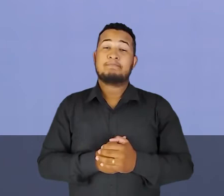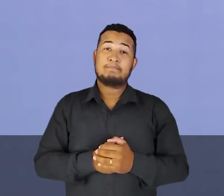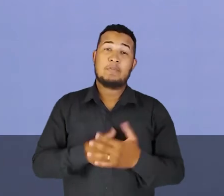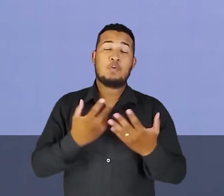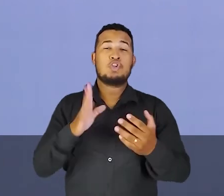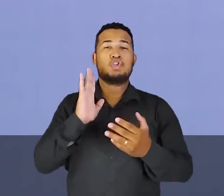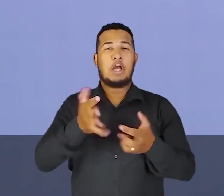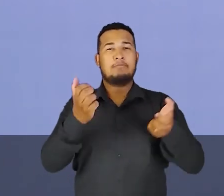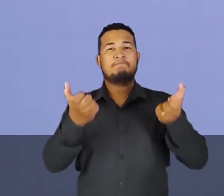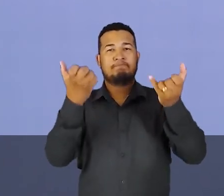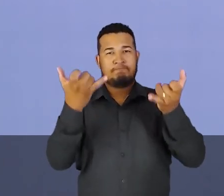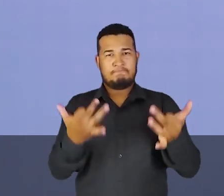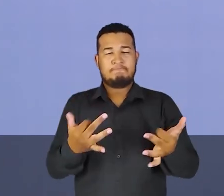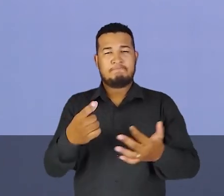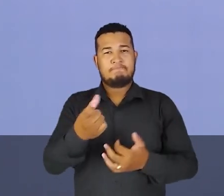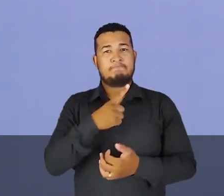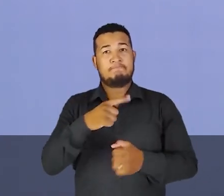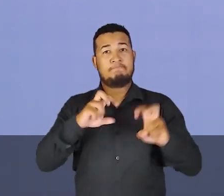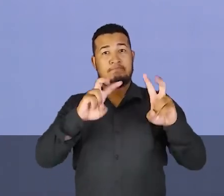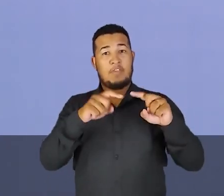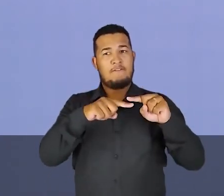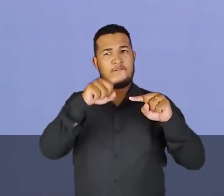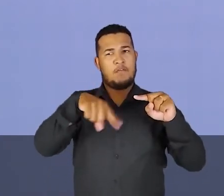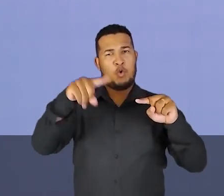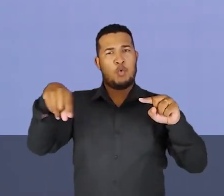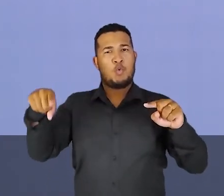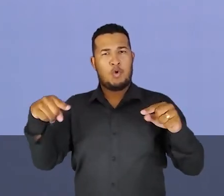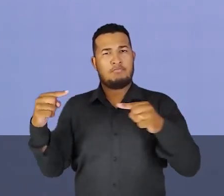nós falamos, temos essa questão da frequência.